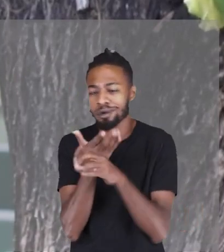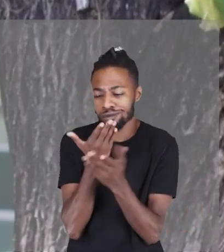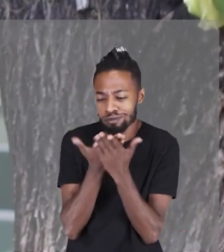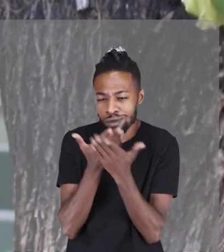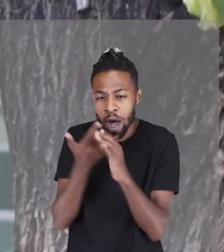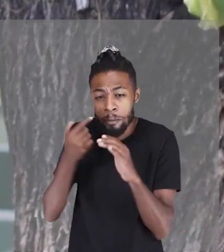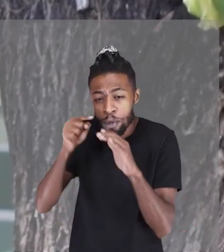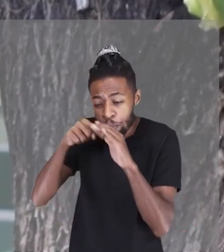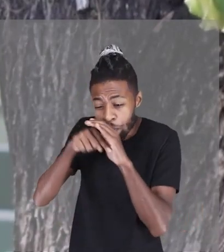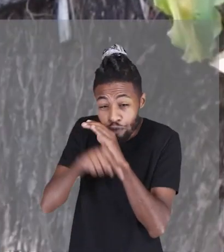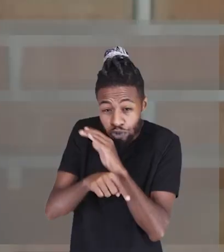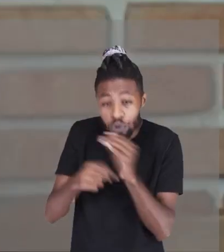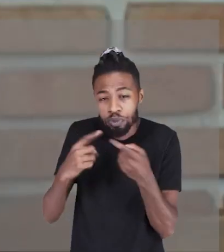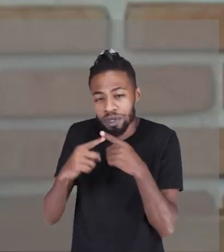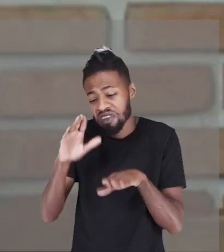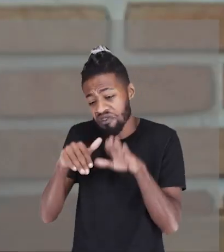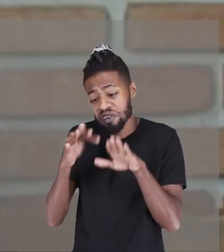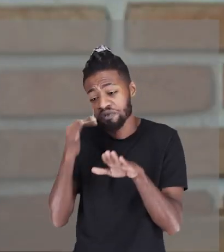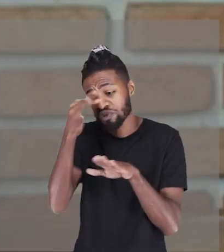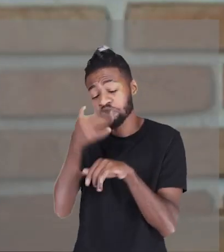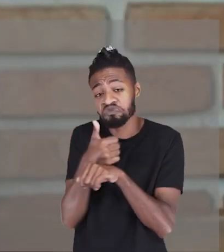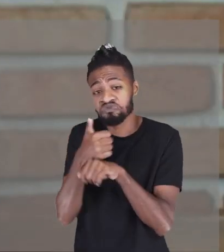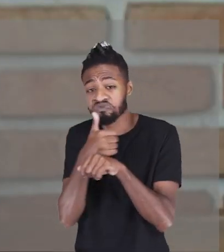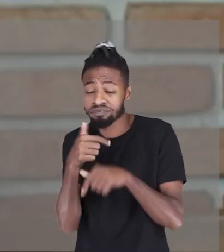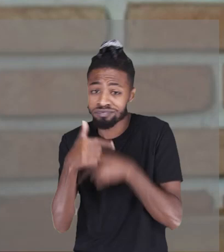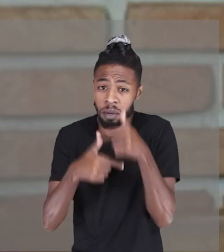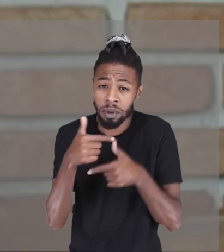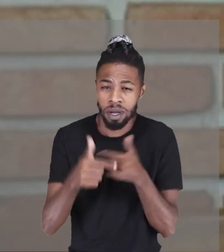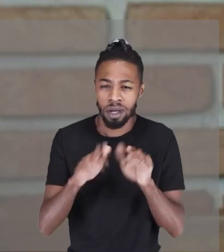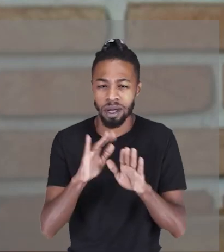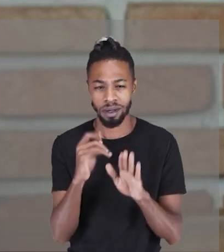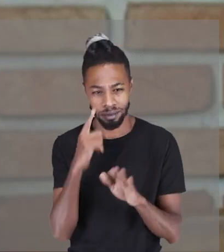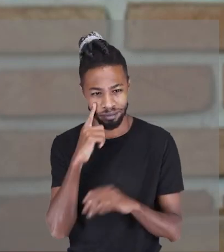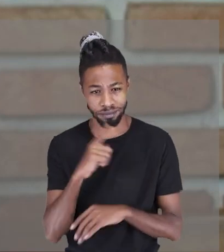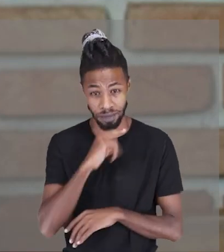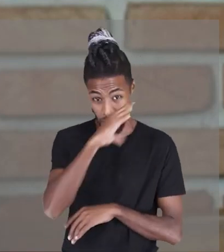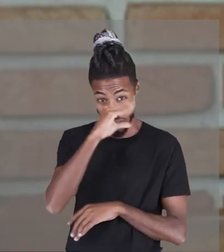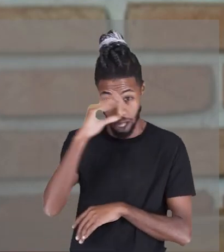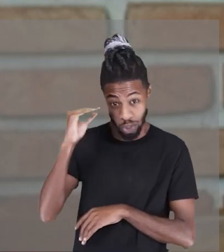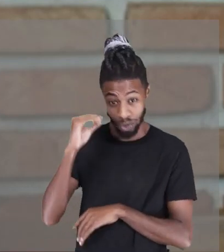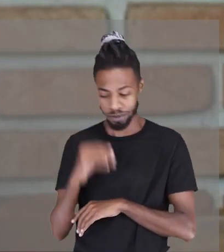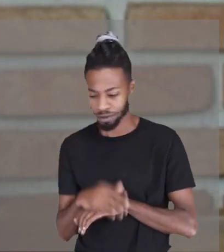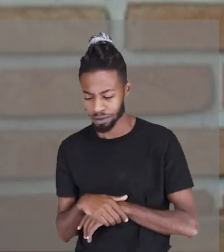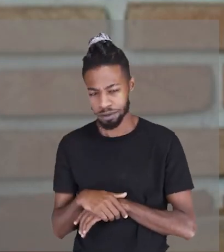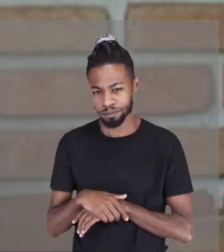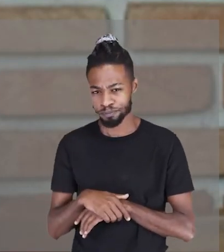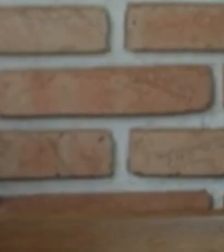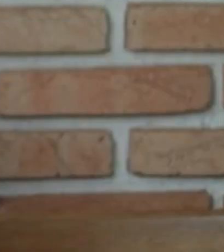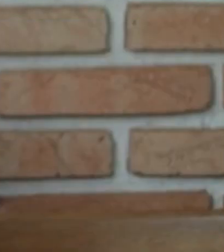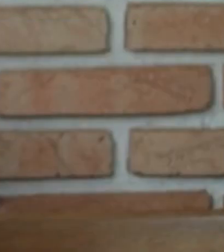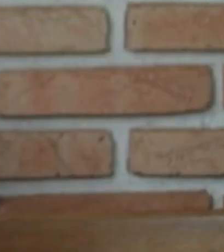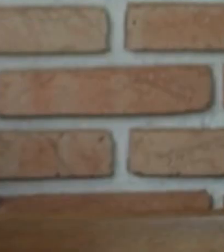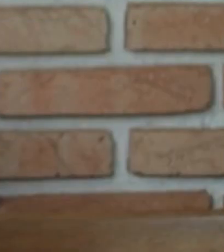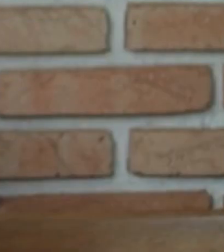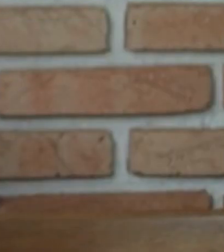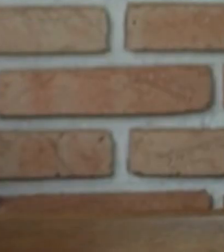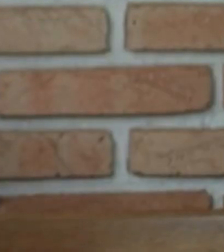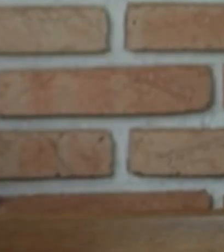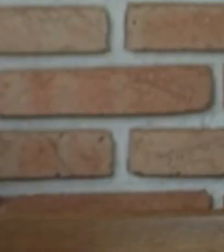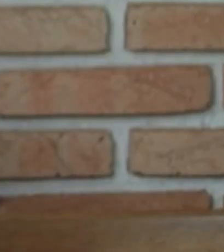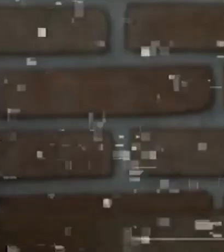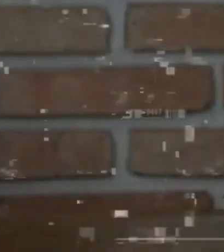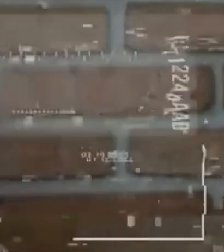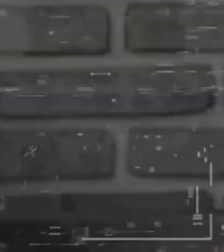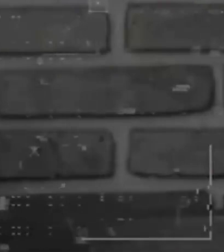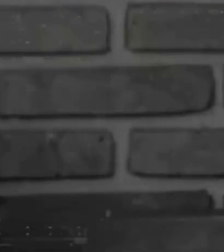para a vida no futuro deles. A entrada na adolescência marca um período da vida em que todo o organismo da criança se prepara para